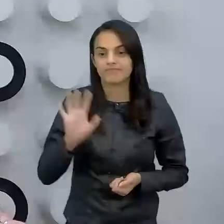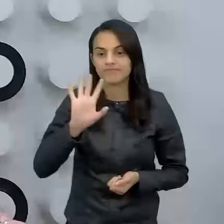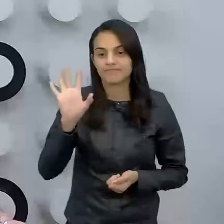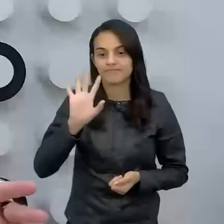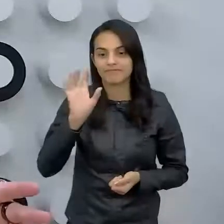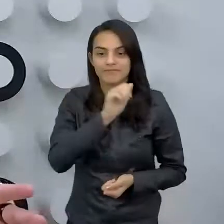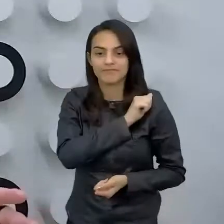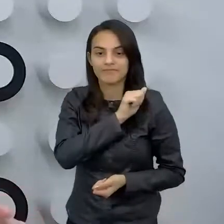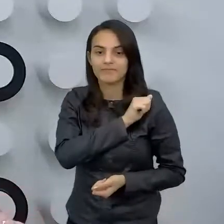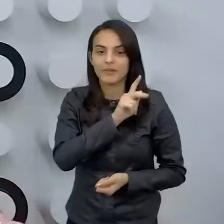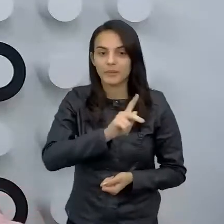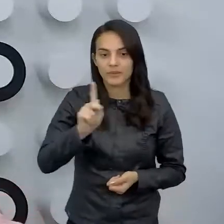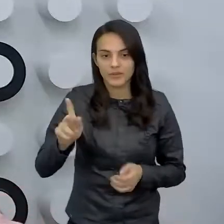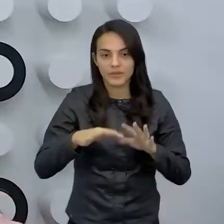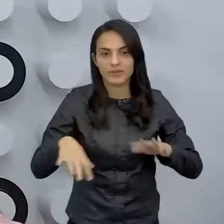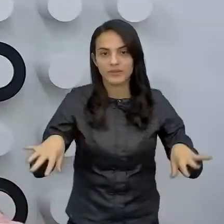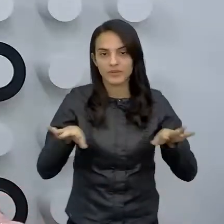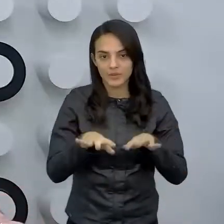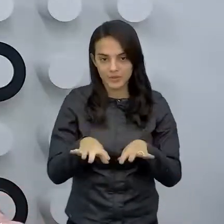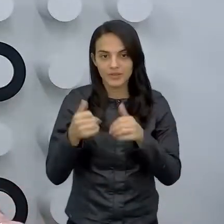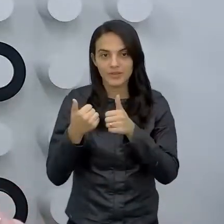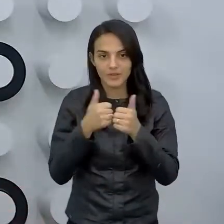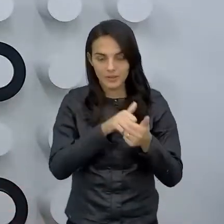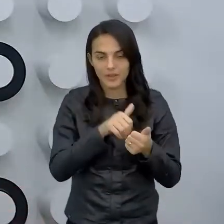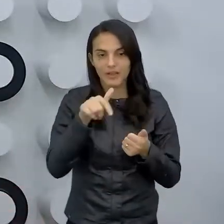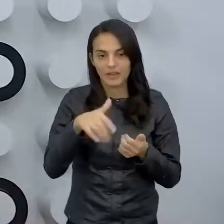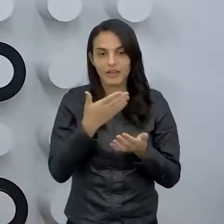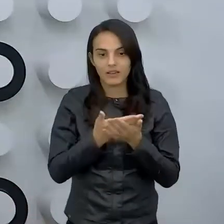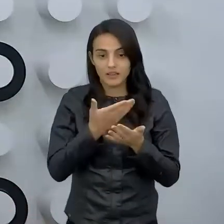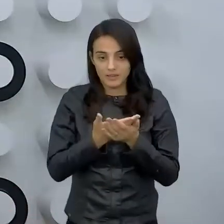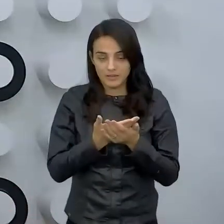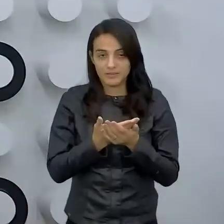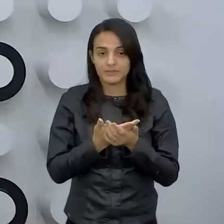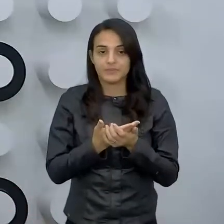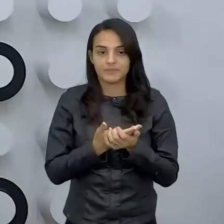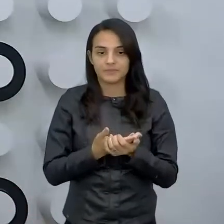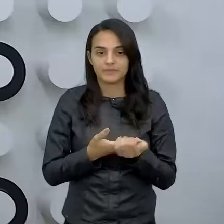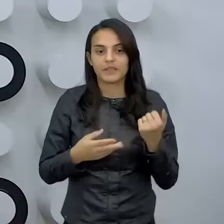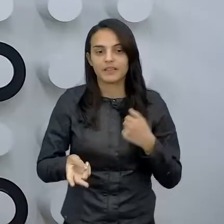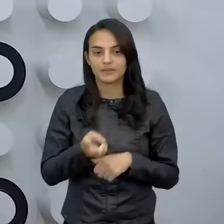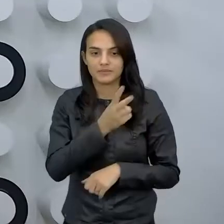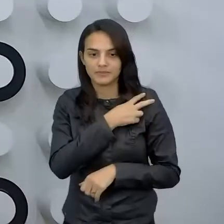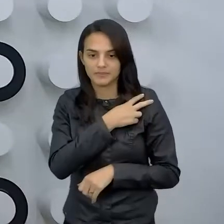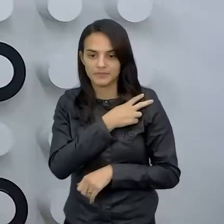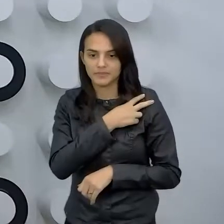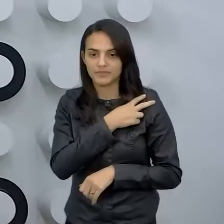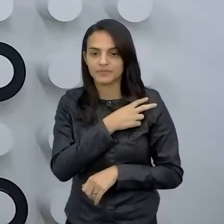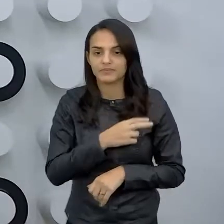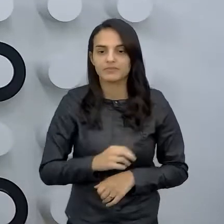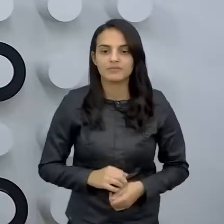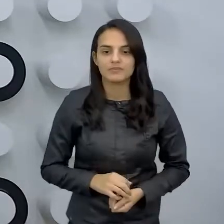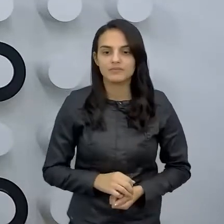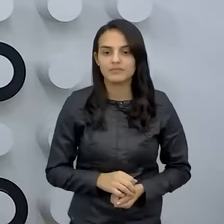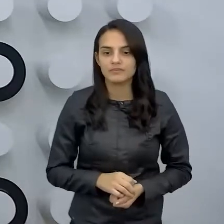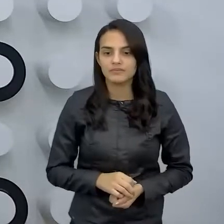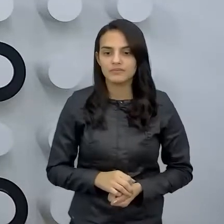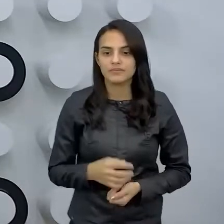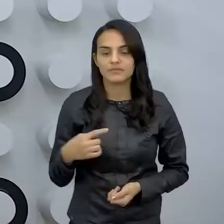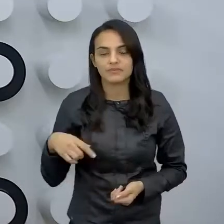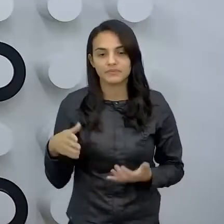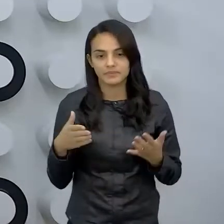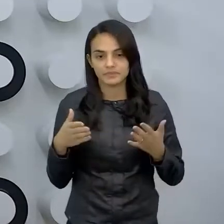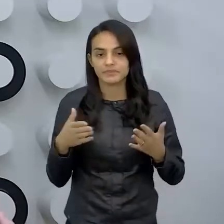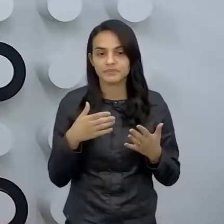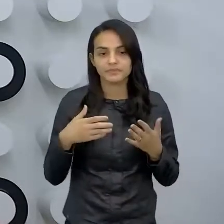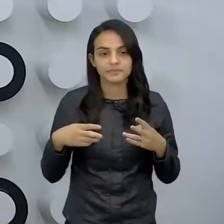Olá, alunos, professores e a todos que irão acompanhar a mais essa aula para a segunda série do ensino médio, né? Vamos falar aí